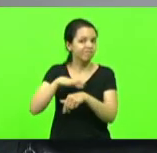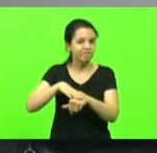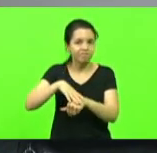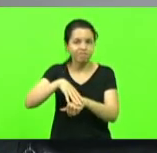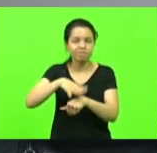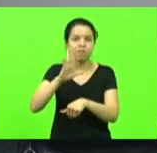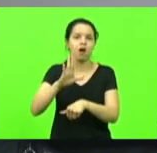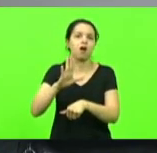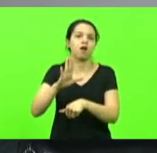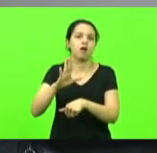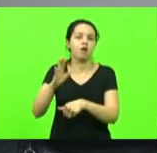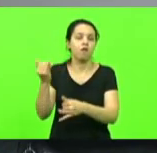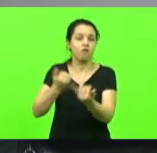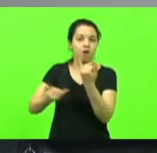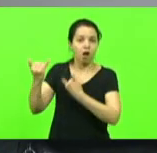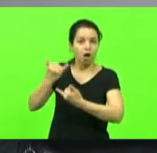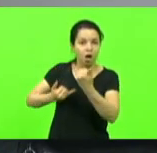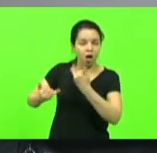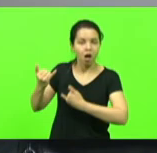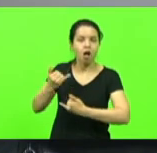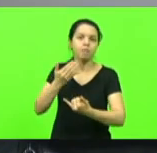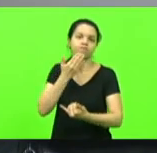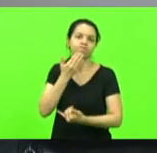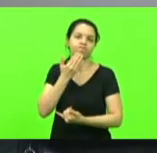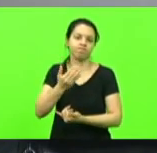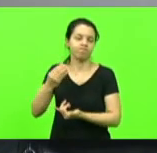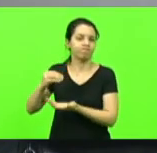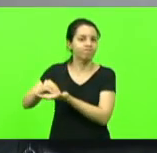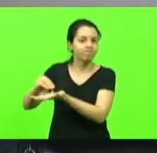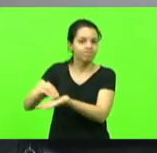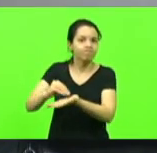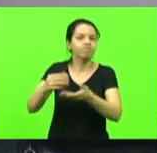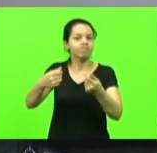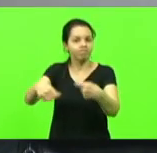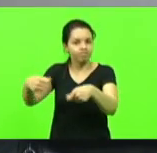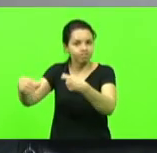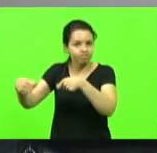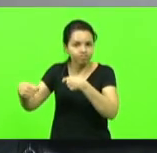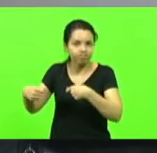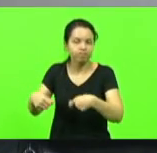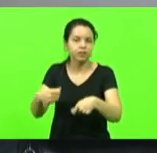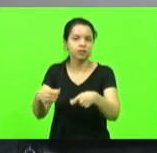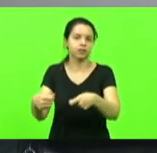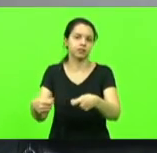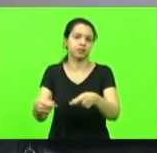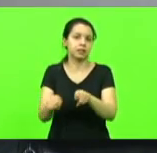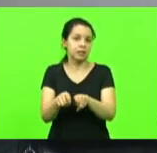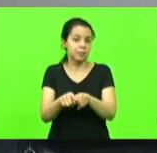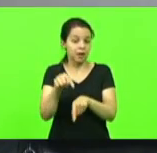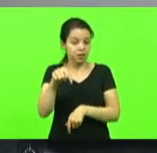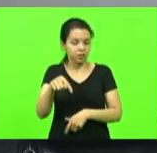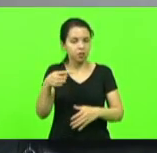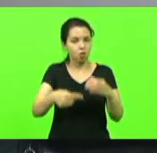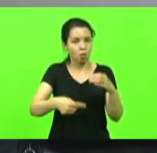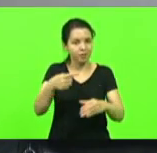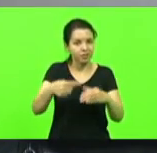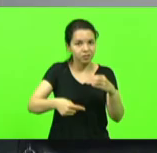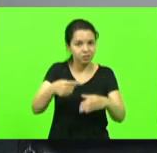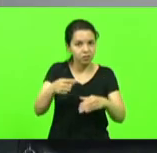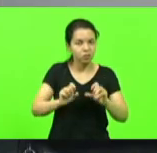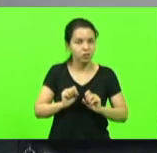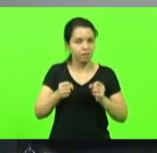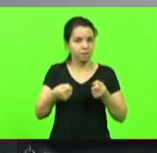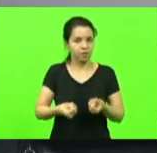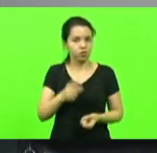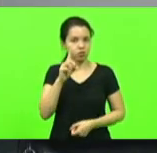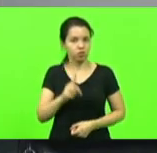que nós fazemos e no que ouvimos aqui na Comissão de Defesa dos Direitos